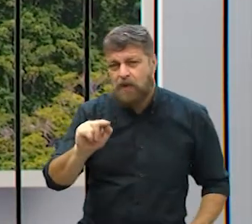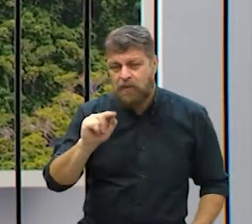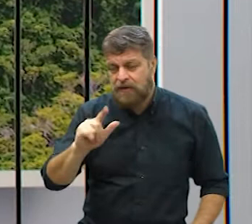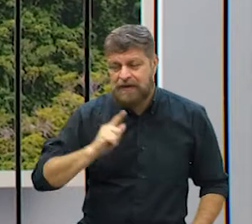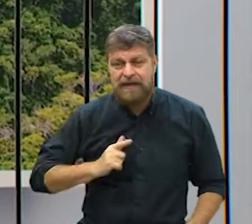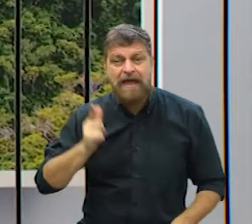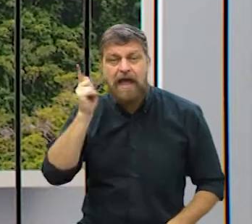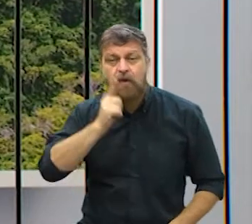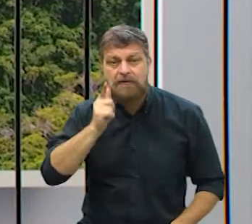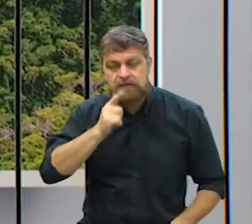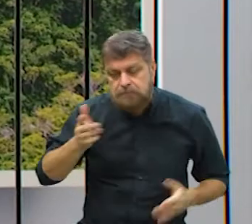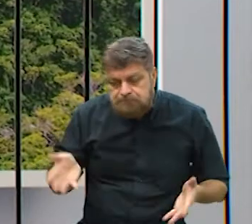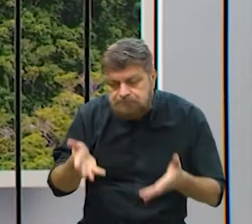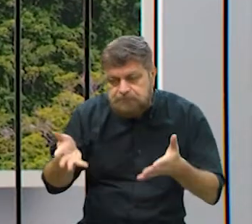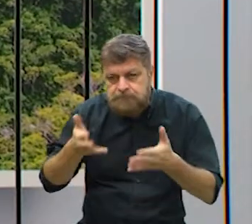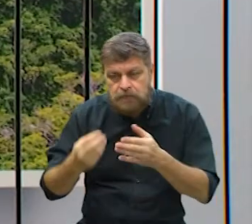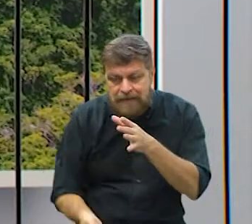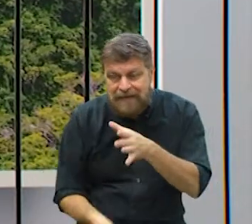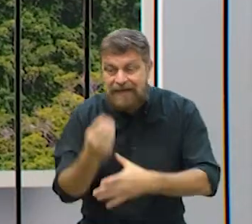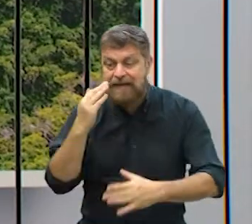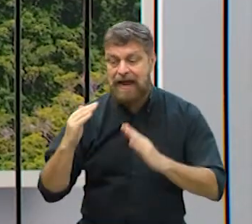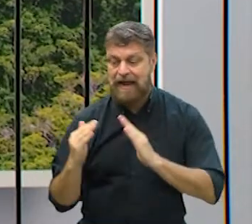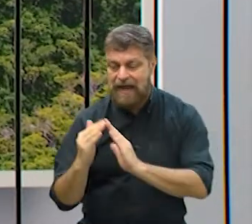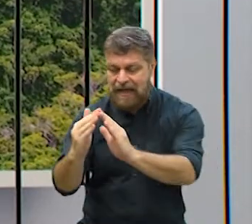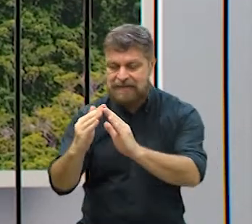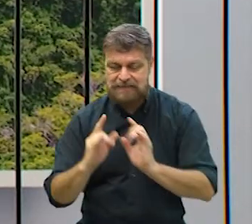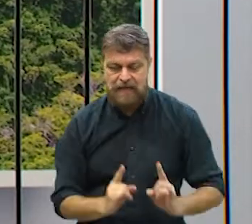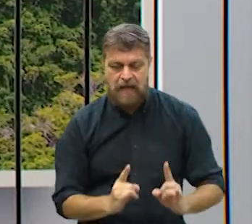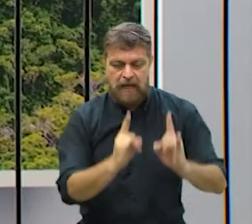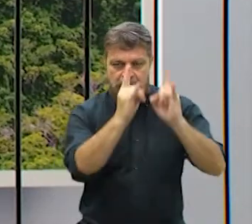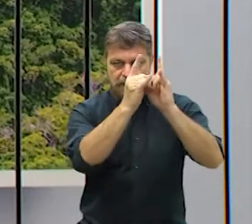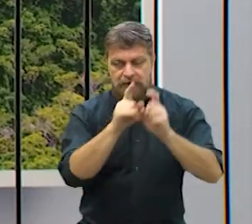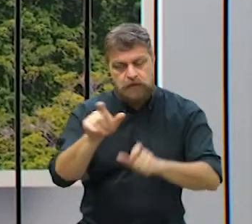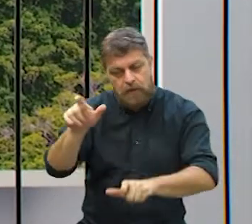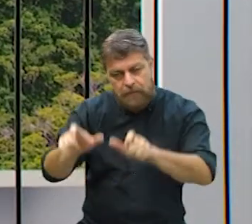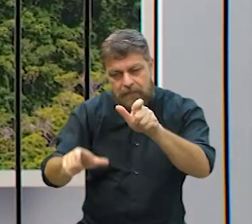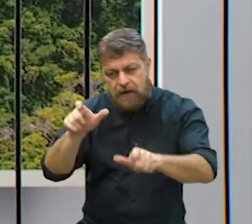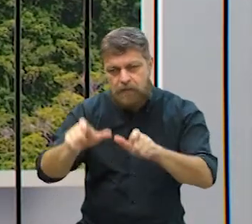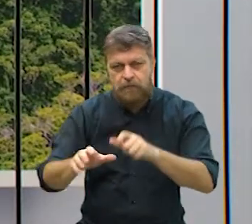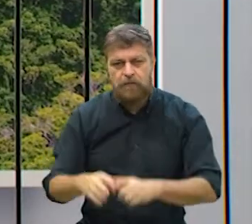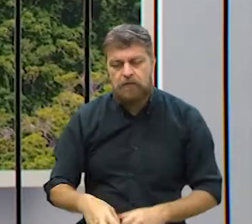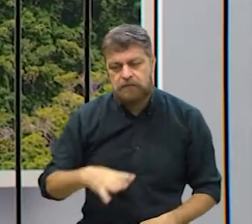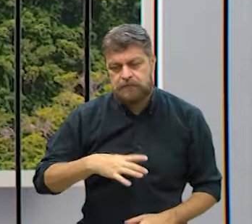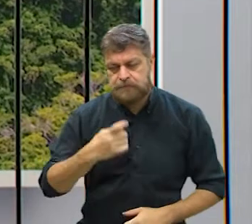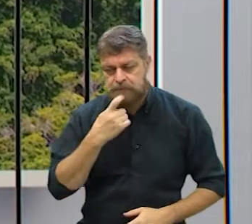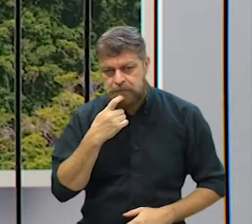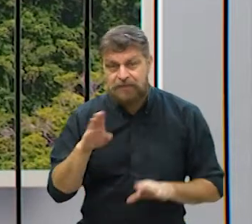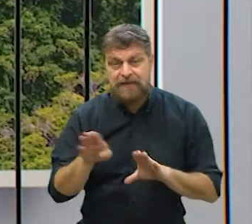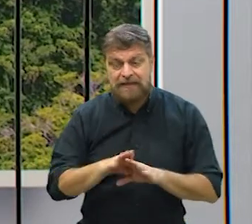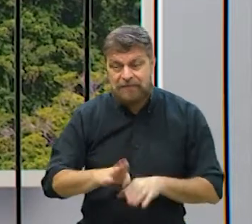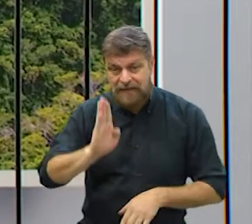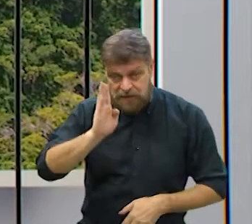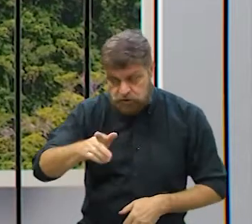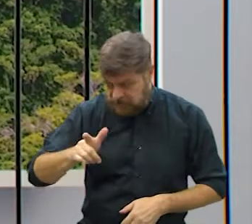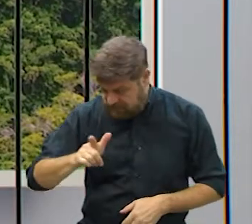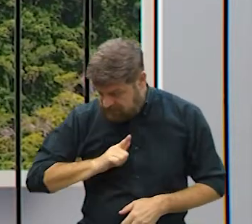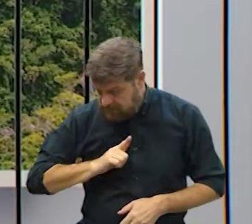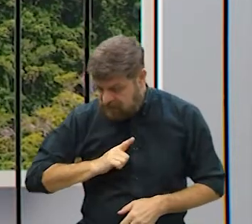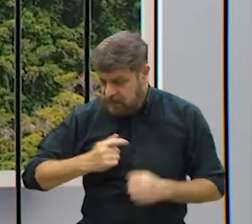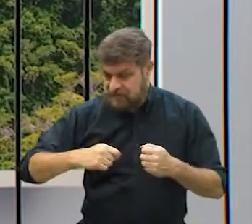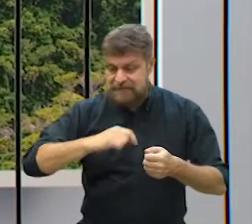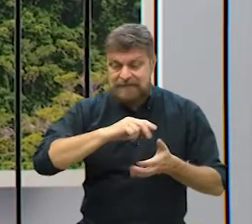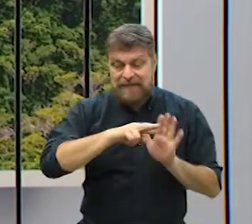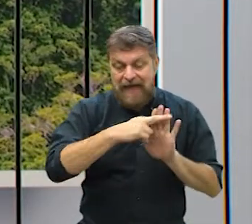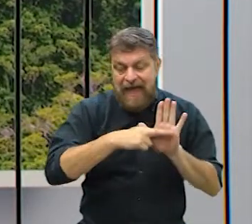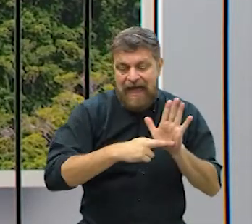deles qual que é? É viabilizar a habitação para Campinas. Viabilizar não é só fazer, é também regularizar o que já